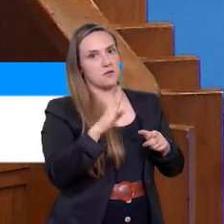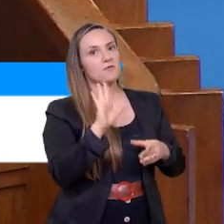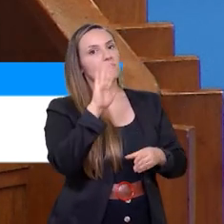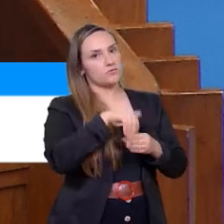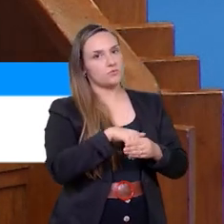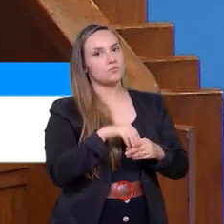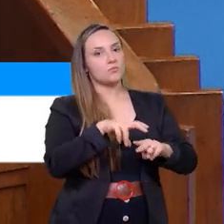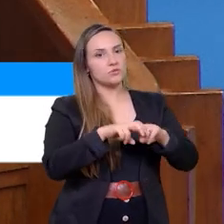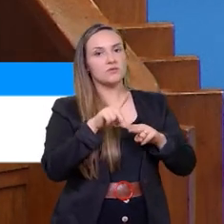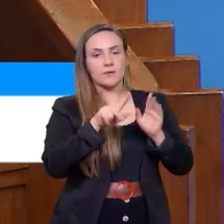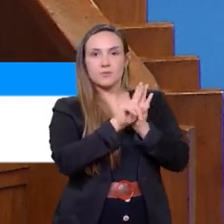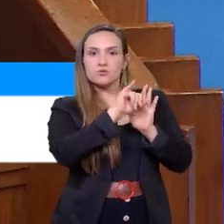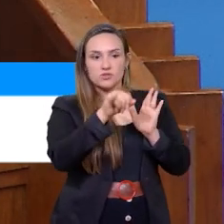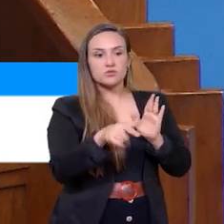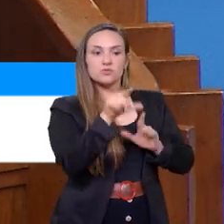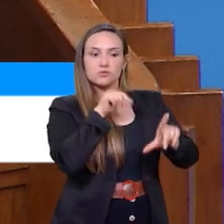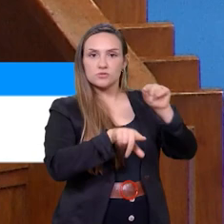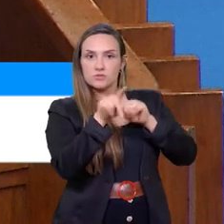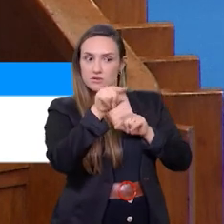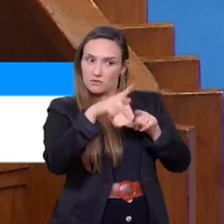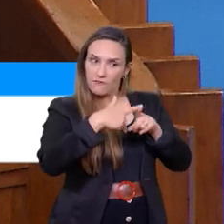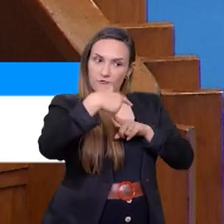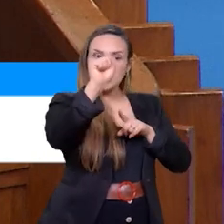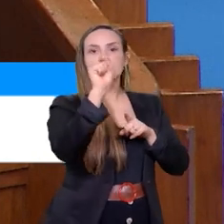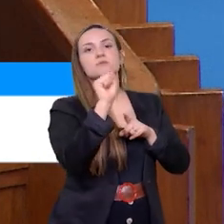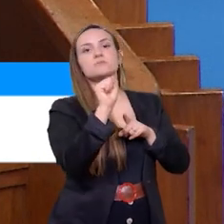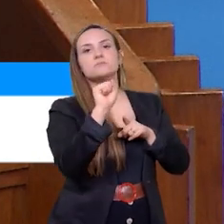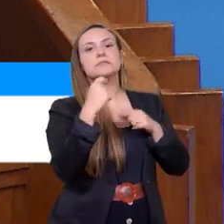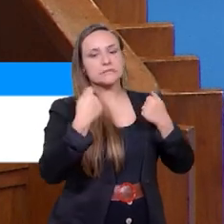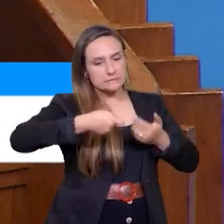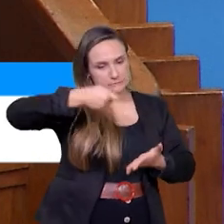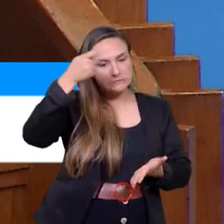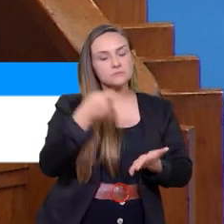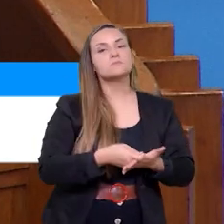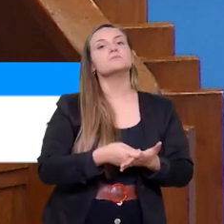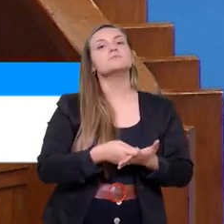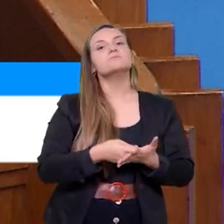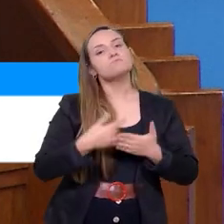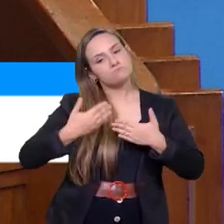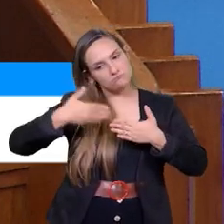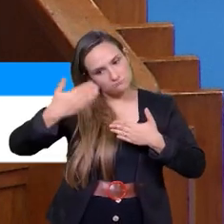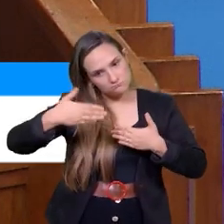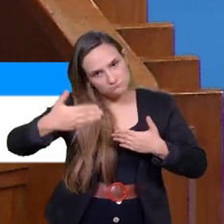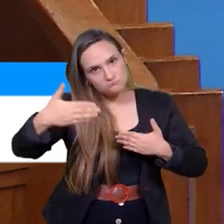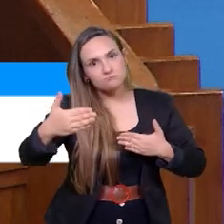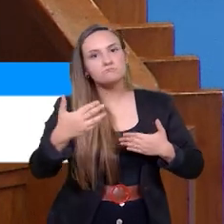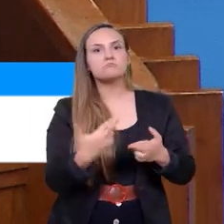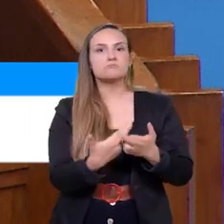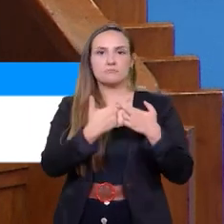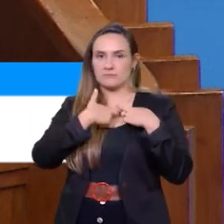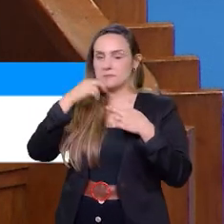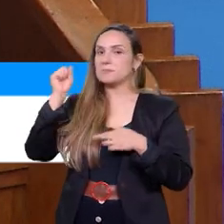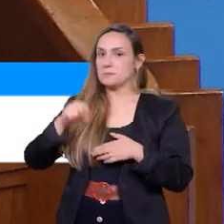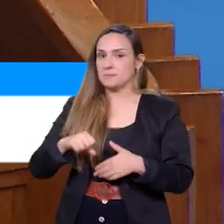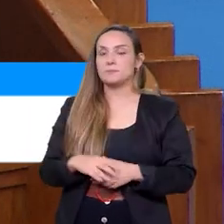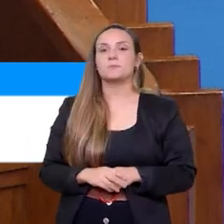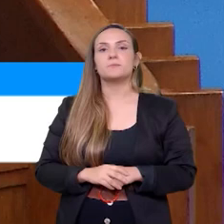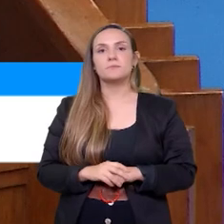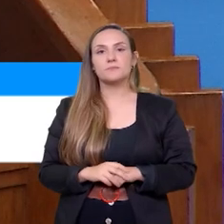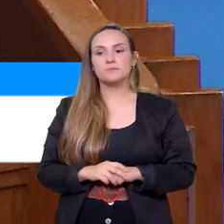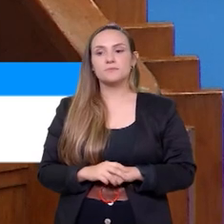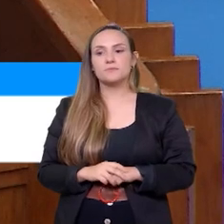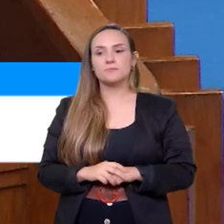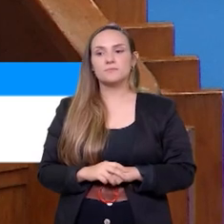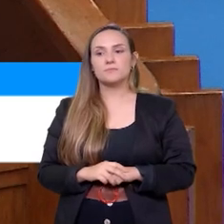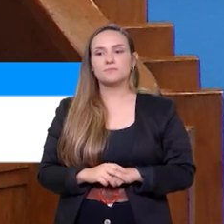e que convenceu a maioria dos brasileiros e portanto foi o projeto escolhido o projeto vencedor e que tem que ser implementado